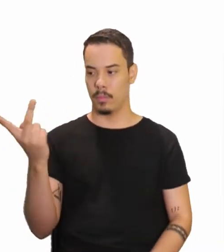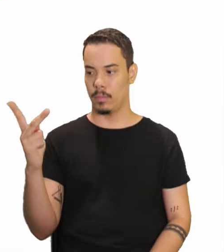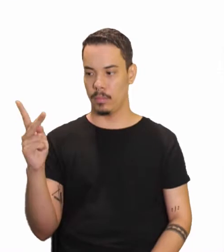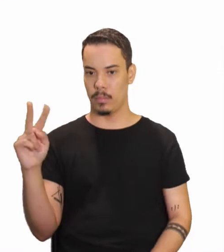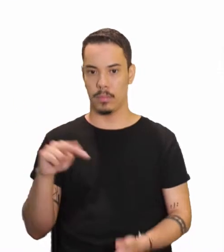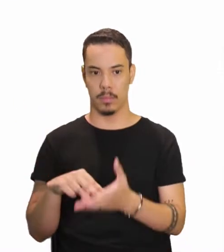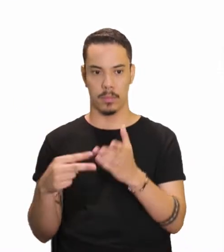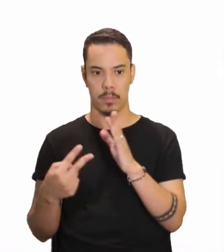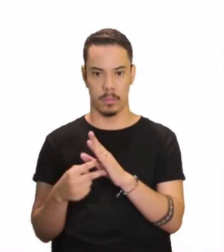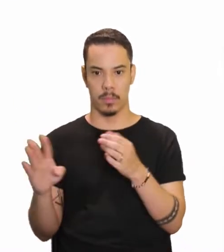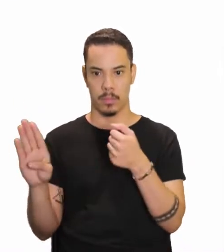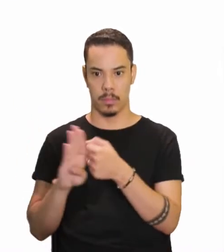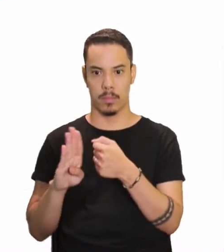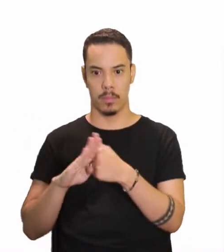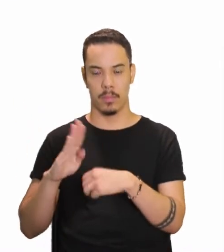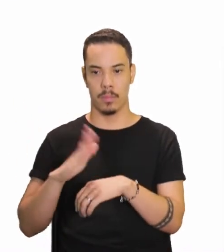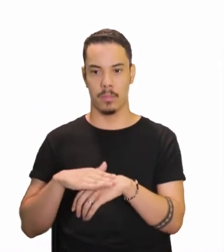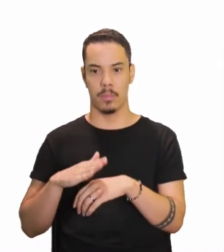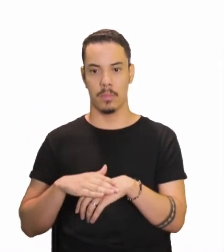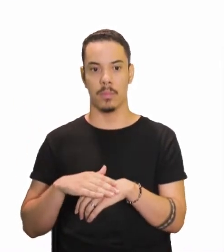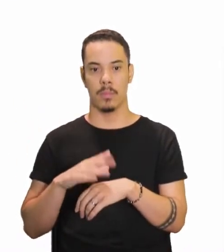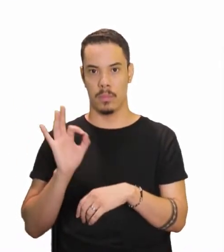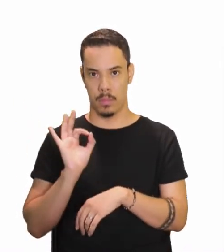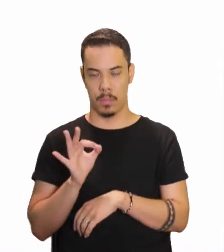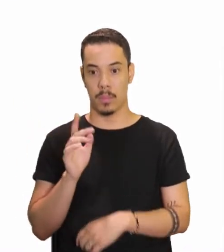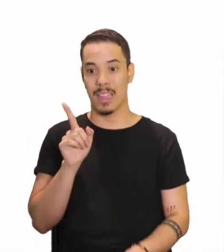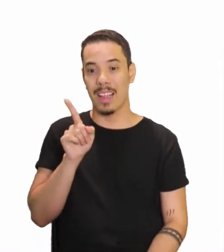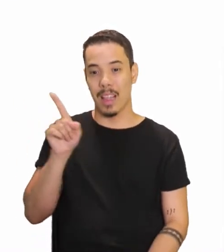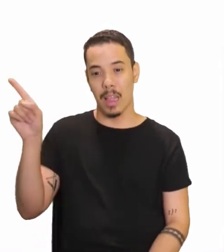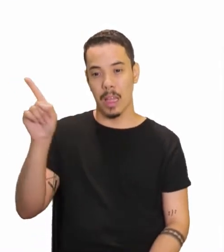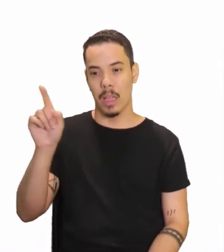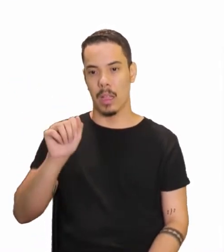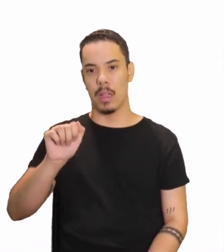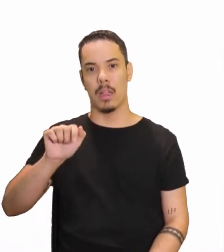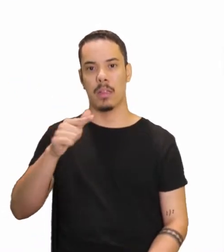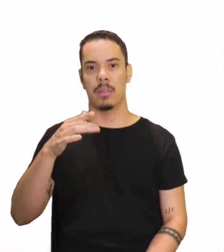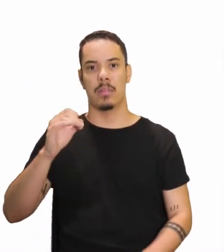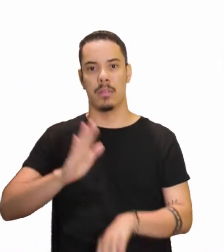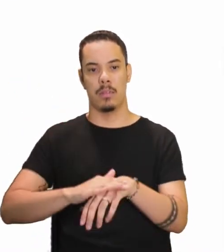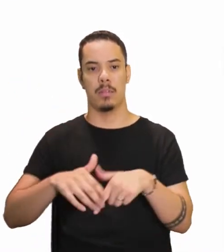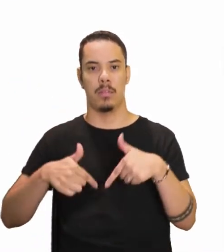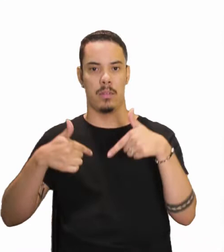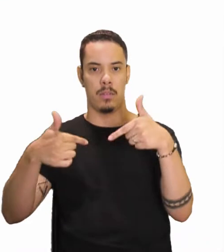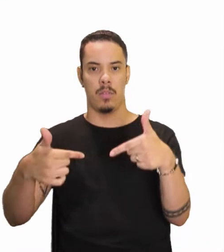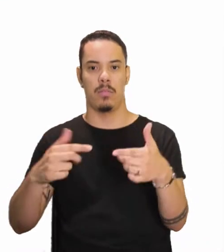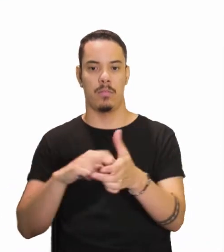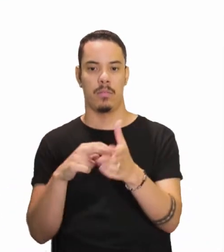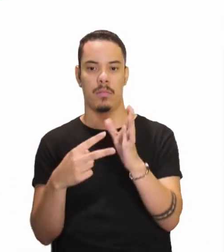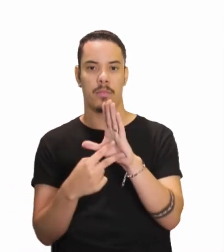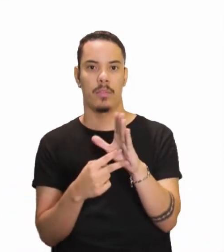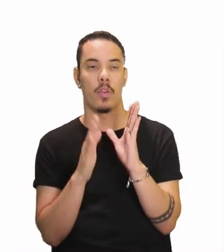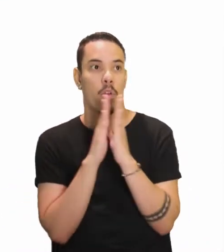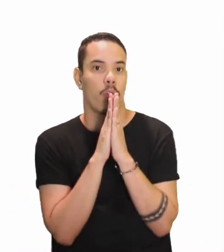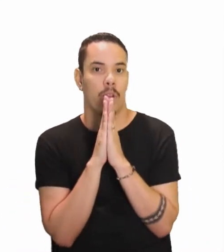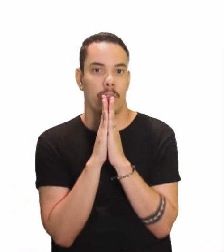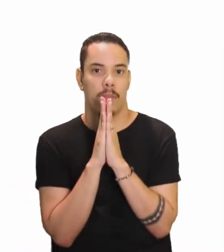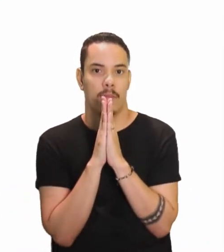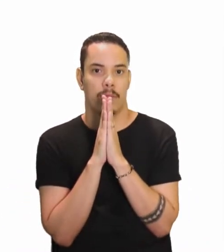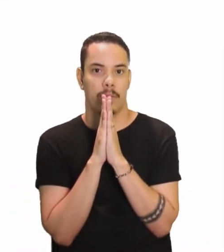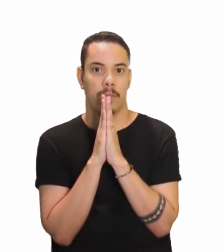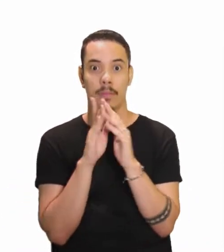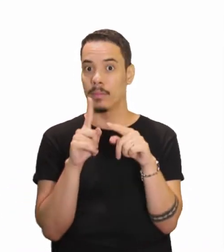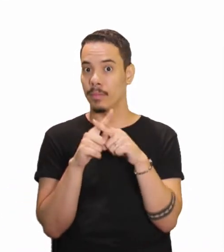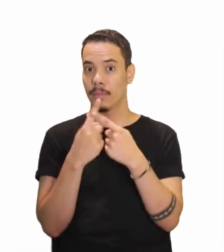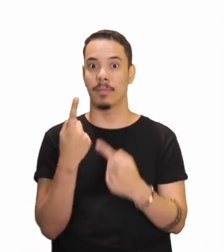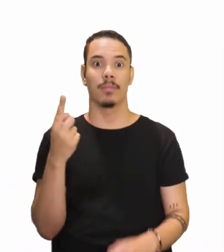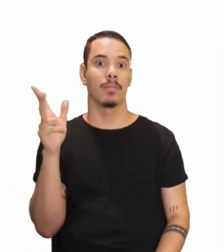verbo. Aqui é a ação que ele faz de orar. Então, hora, verbo,